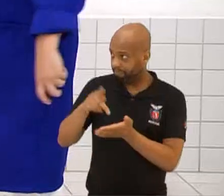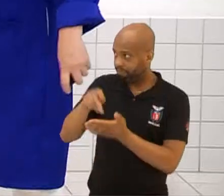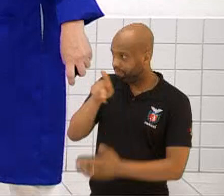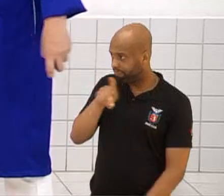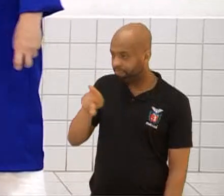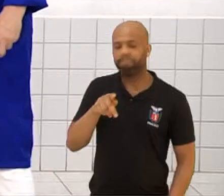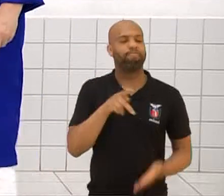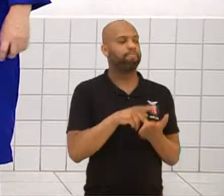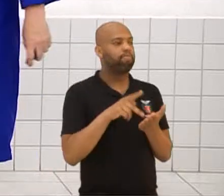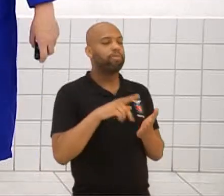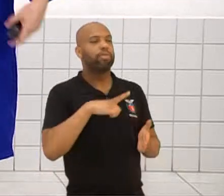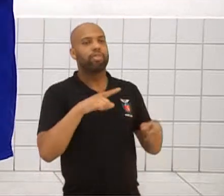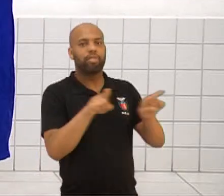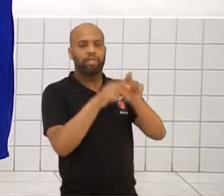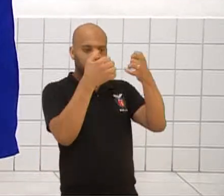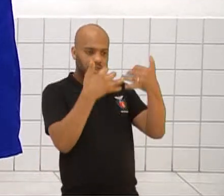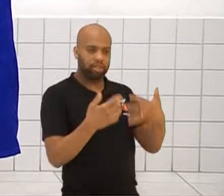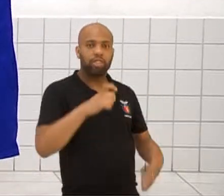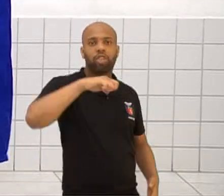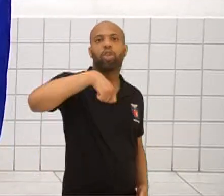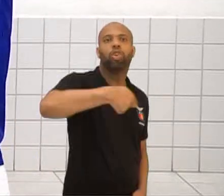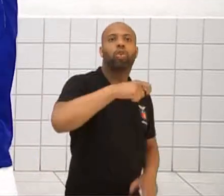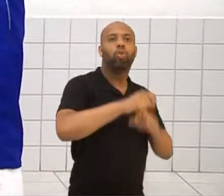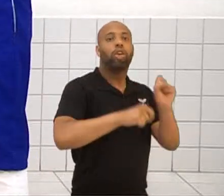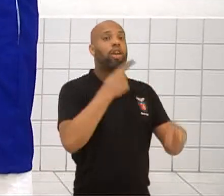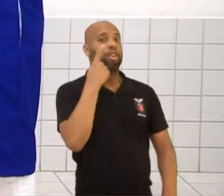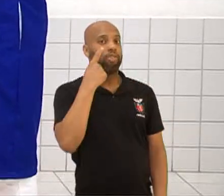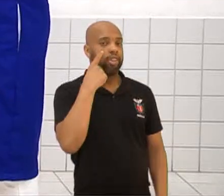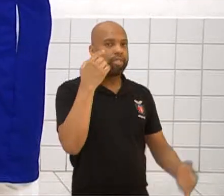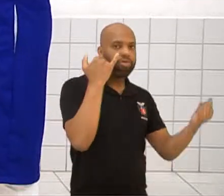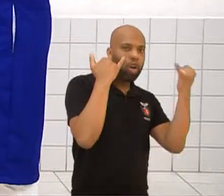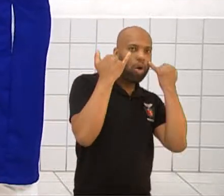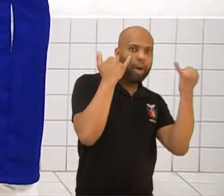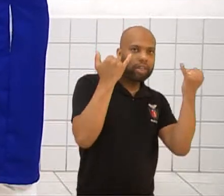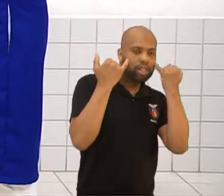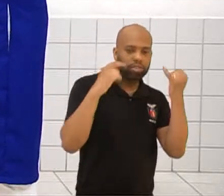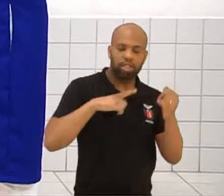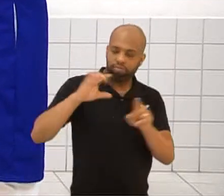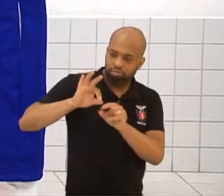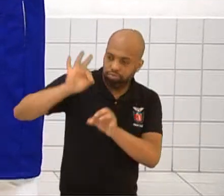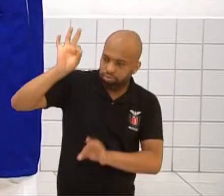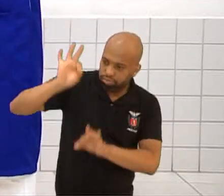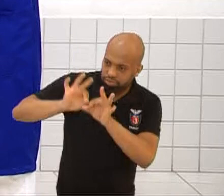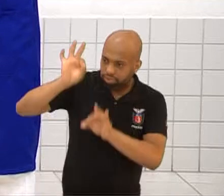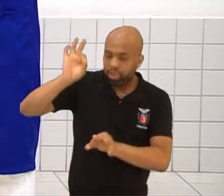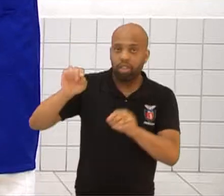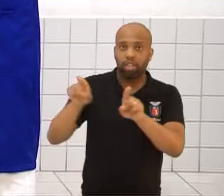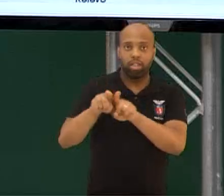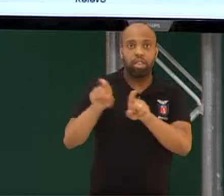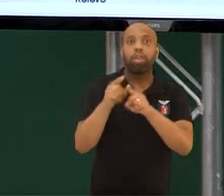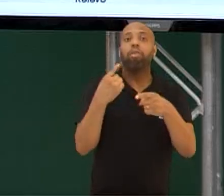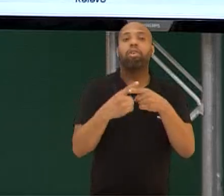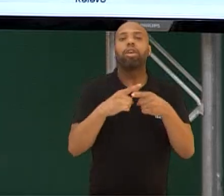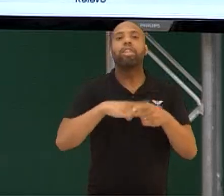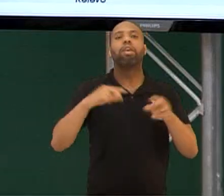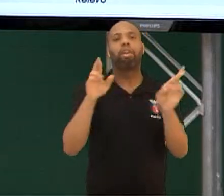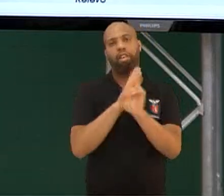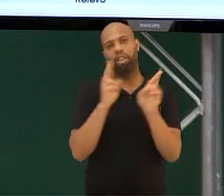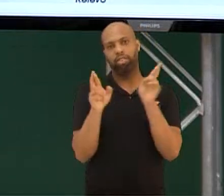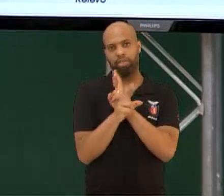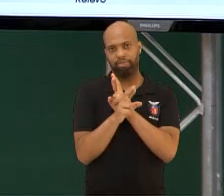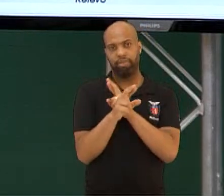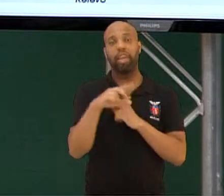E nós tínhamos comentado também, né, sobre a questão de verificar essas informações, né, a altimetria, a questão da altitude, porque há uma relação, né, é